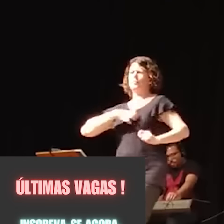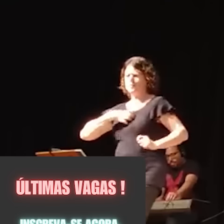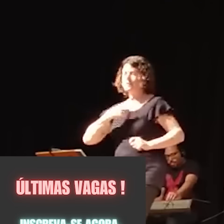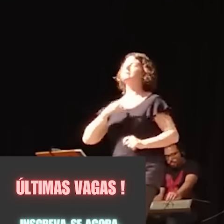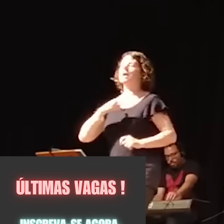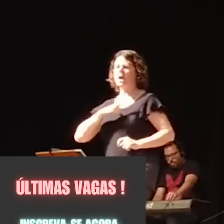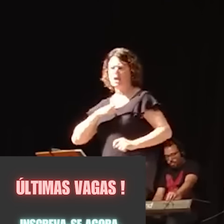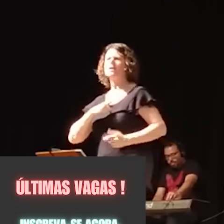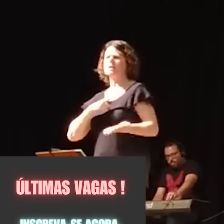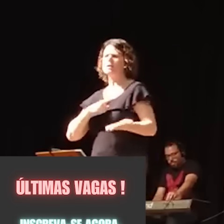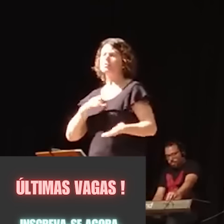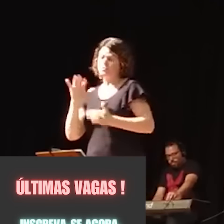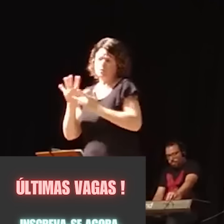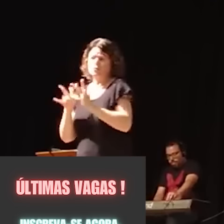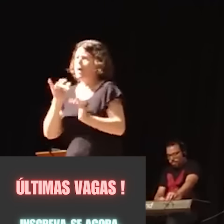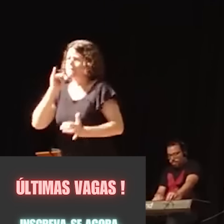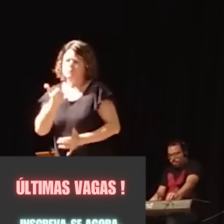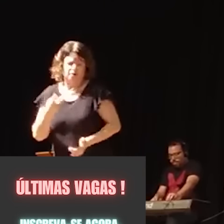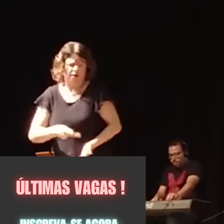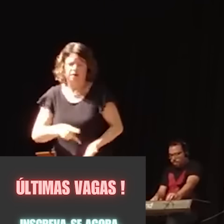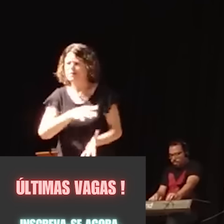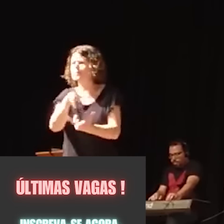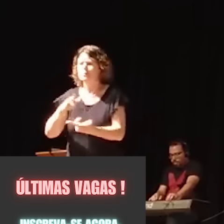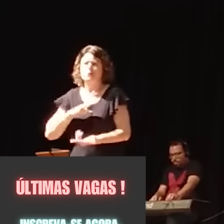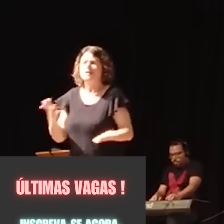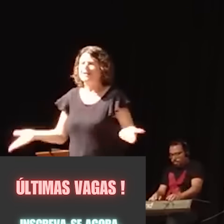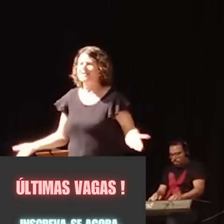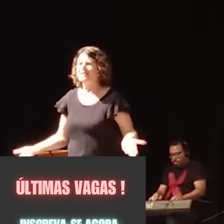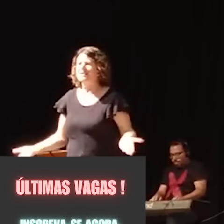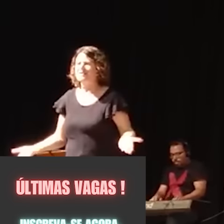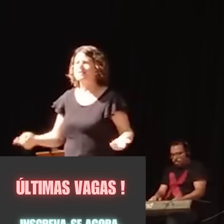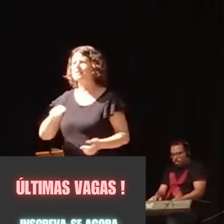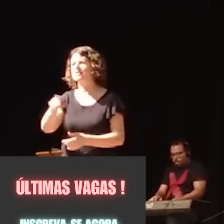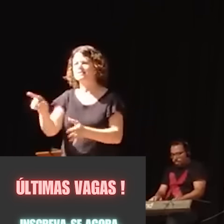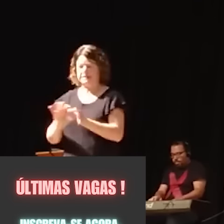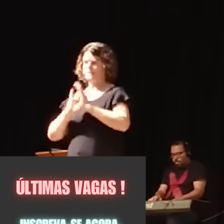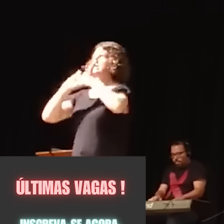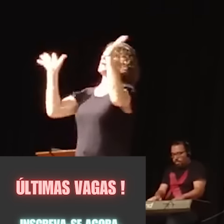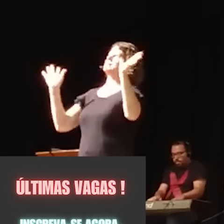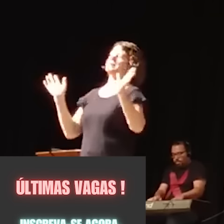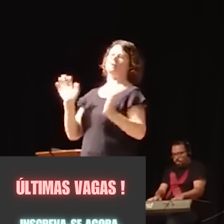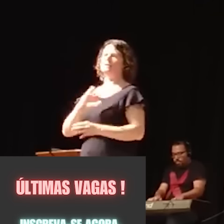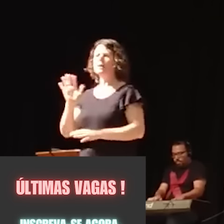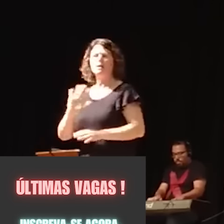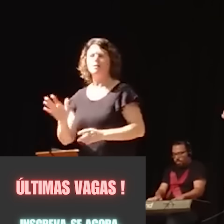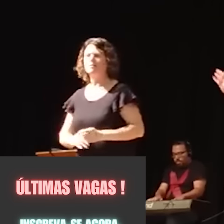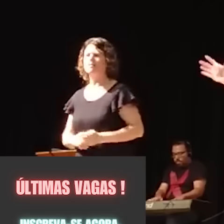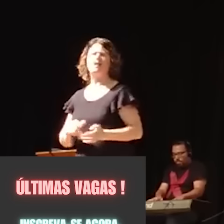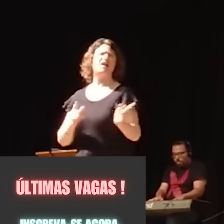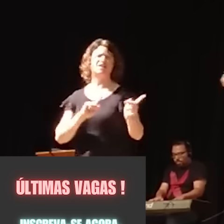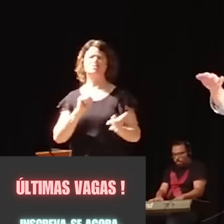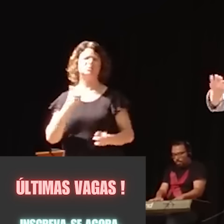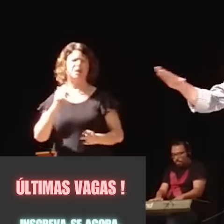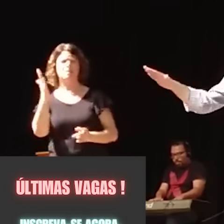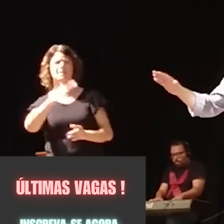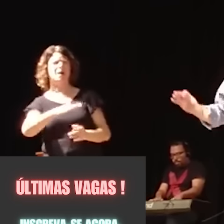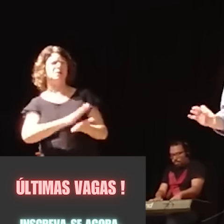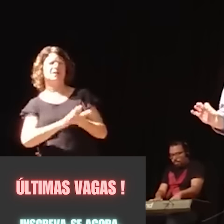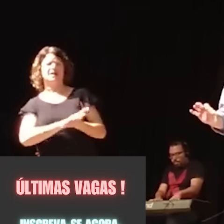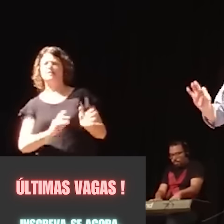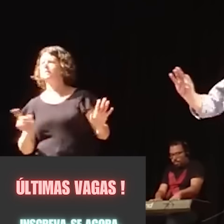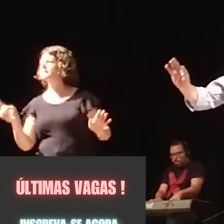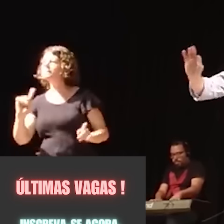de passar poros problemas você não está livre ah pastor Eu Não Vou enfrentar o mal para mim só quem